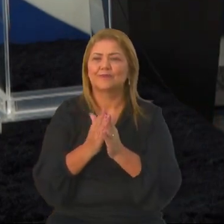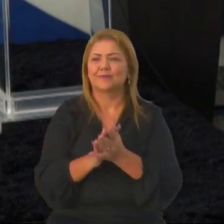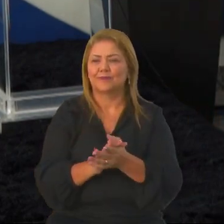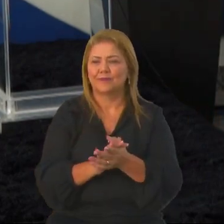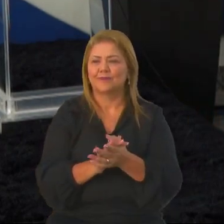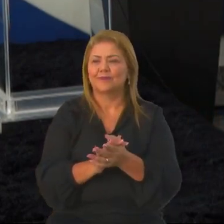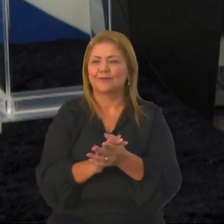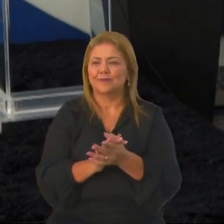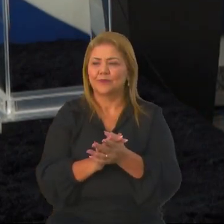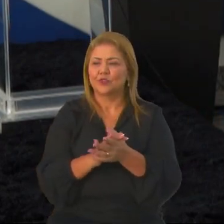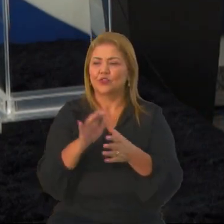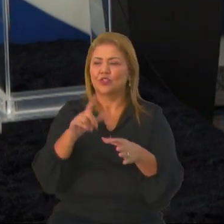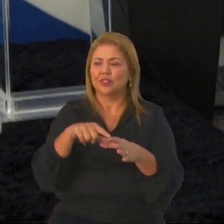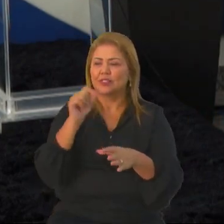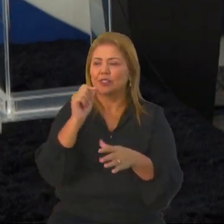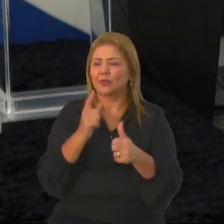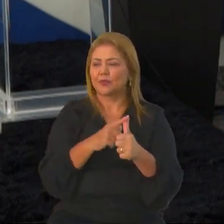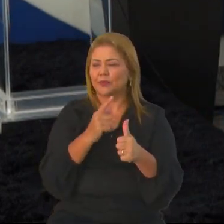eu fazer o sorteio.